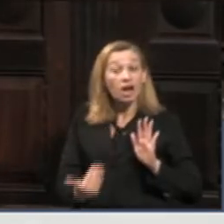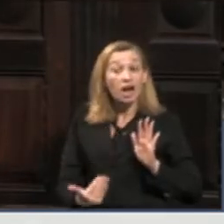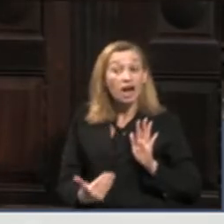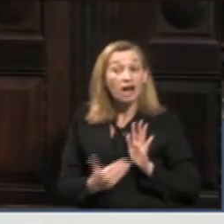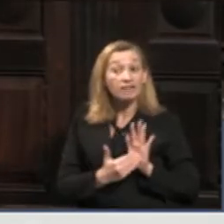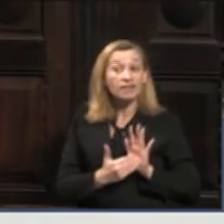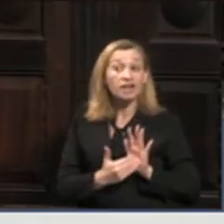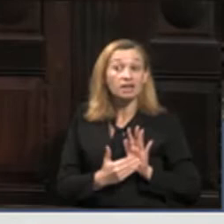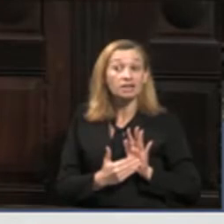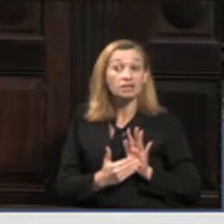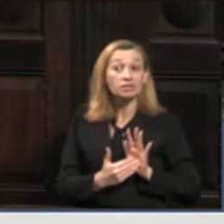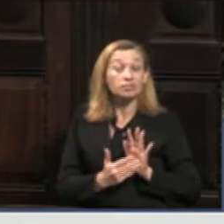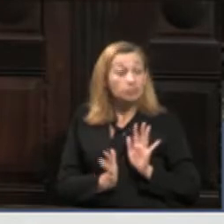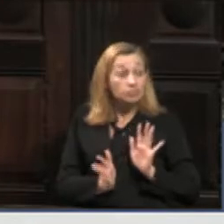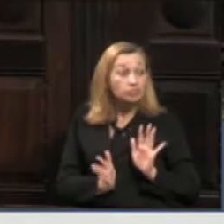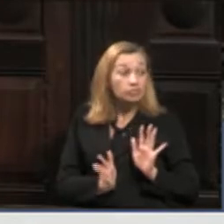julgado.